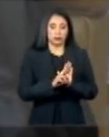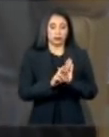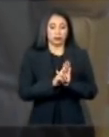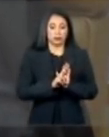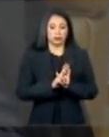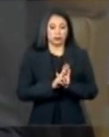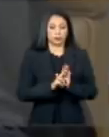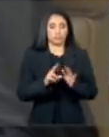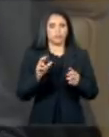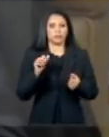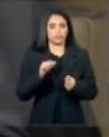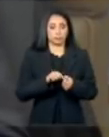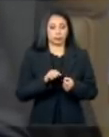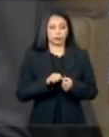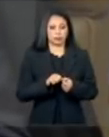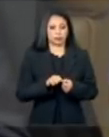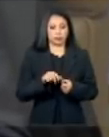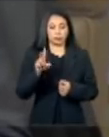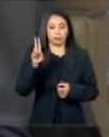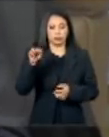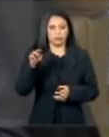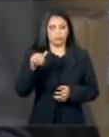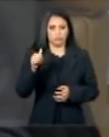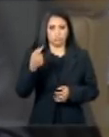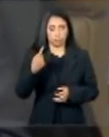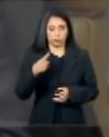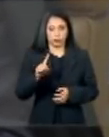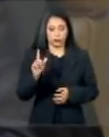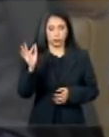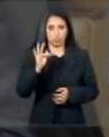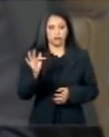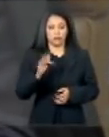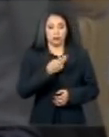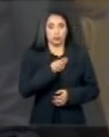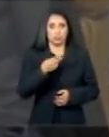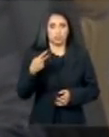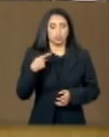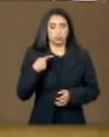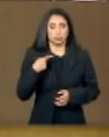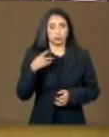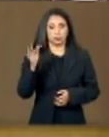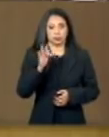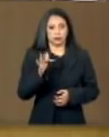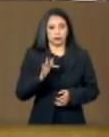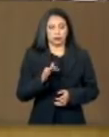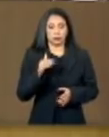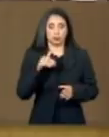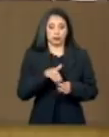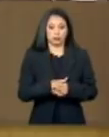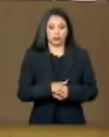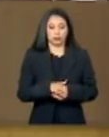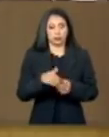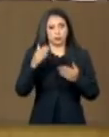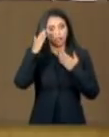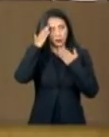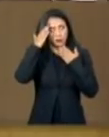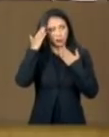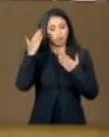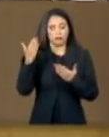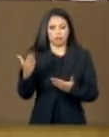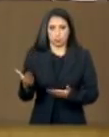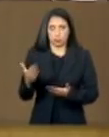tanto pela união federal como pelo ministério público federal nesse sentido o meu voto agradeço o início de